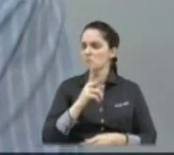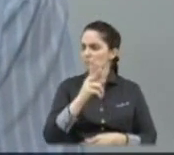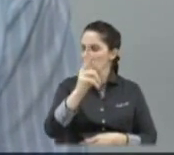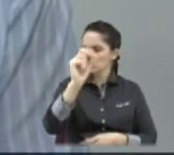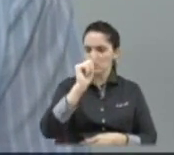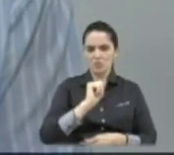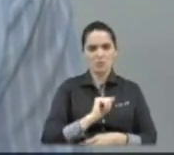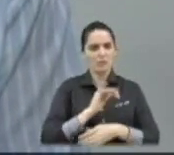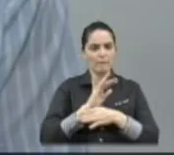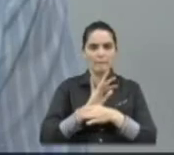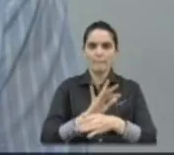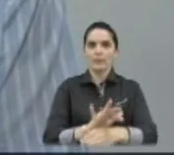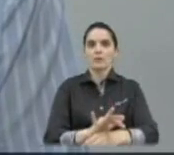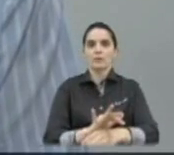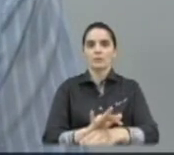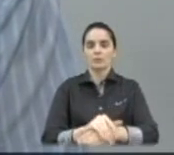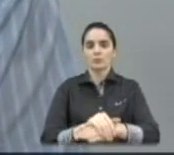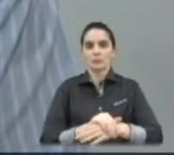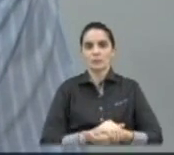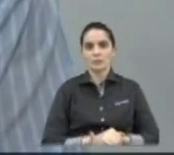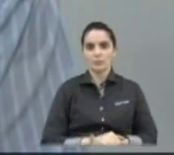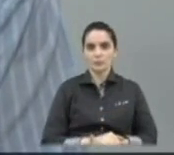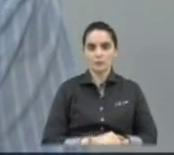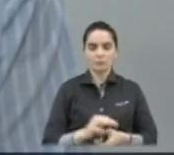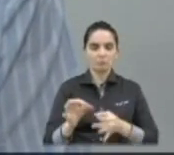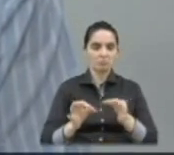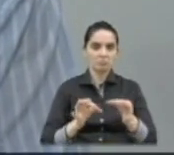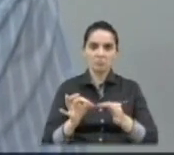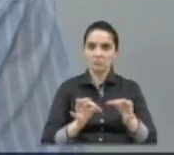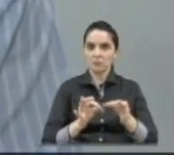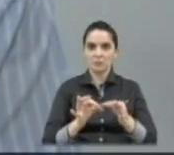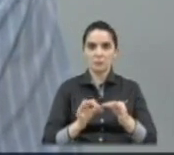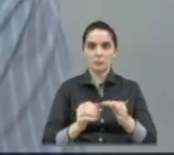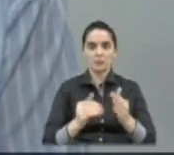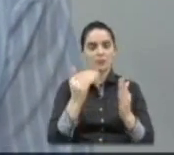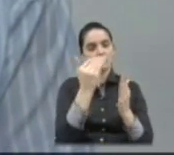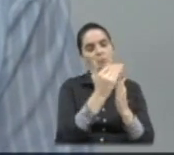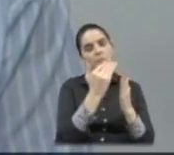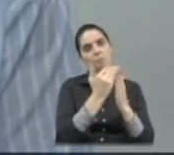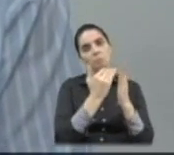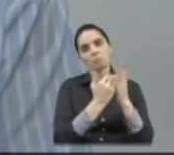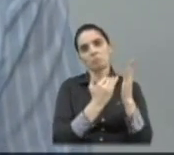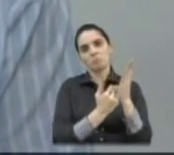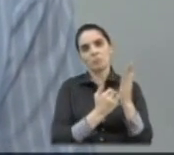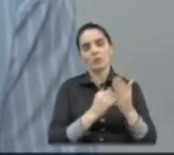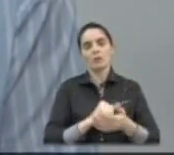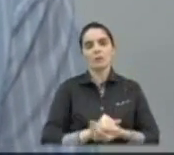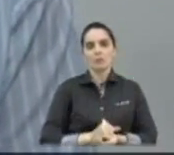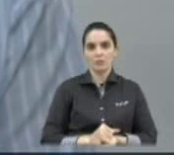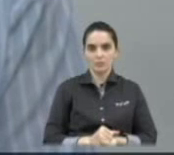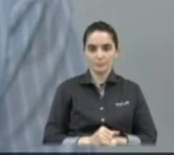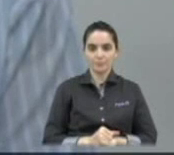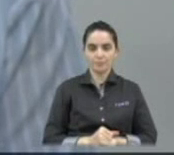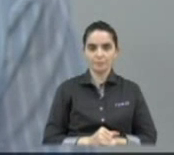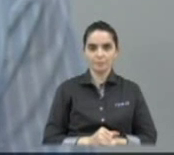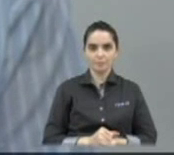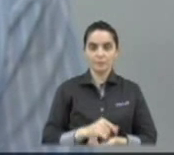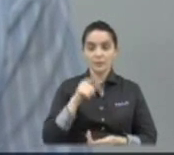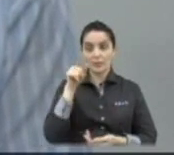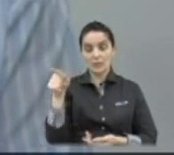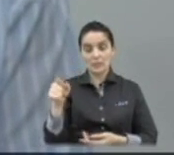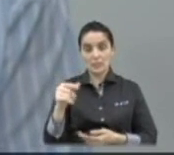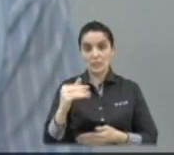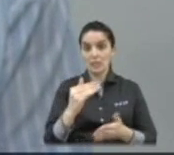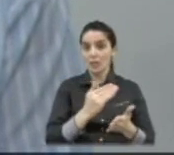vista da elaboração de programas e é uma precursora, né, dessa luta